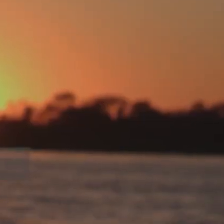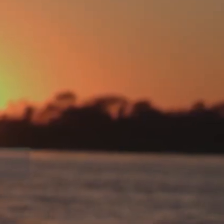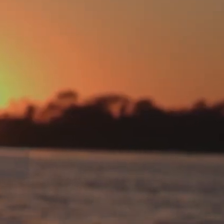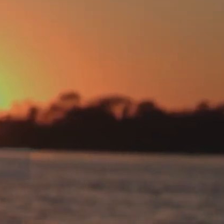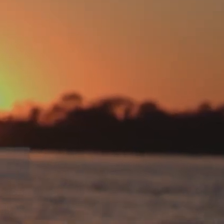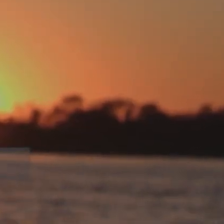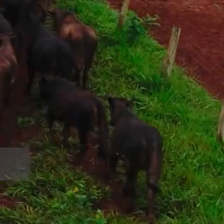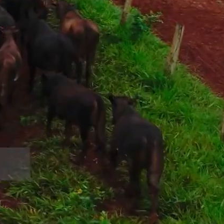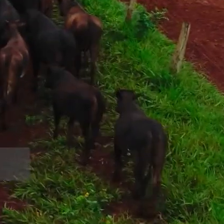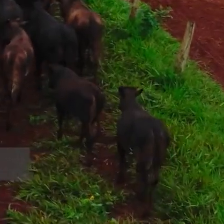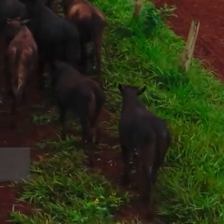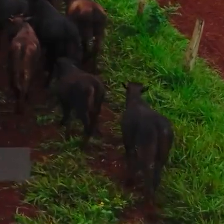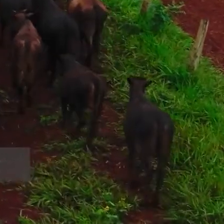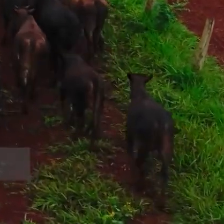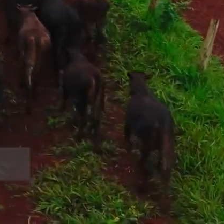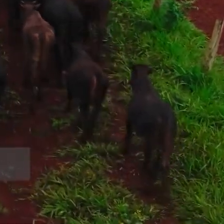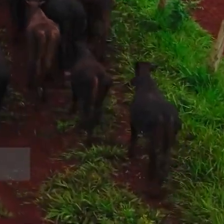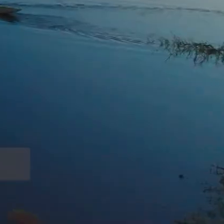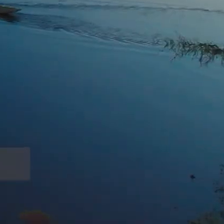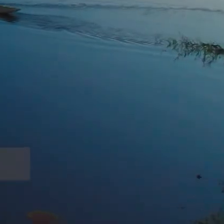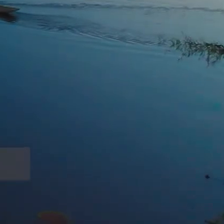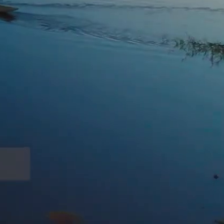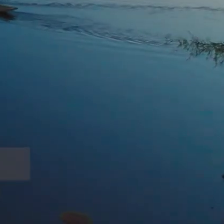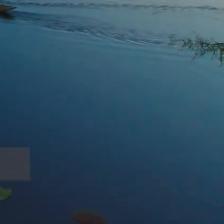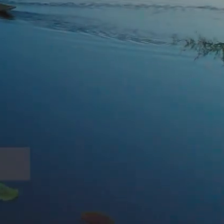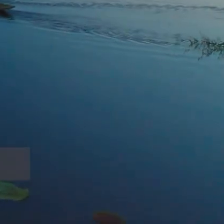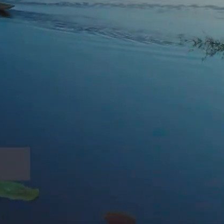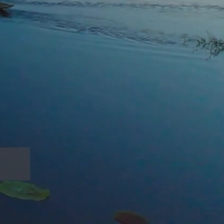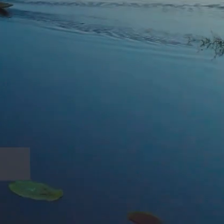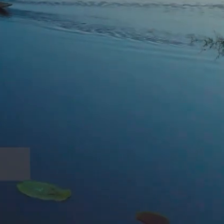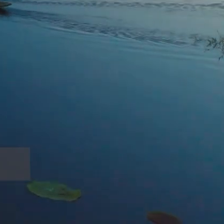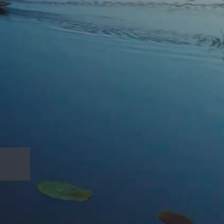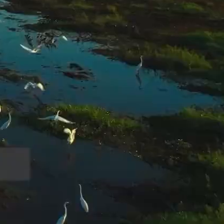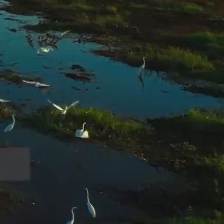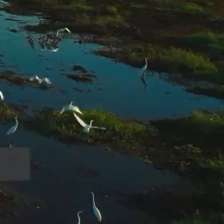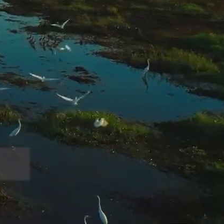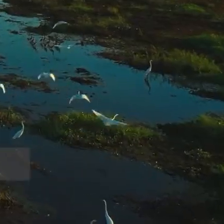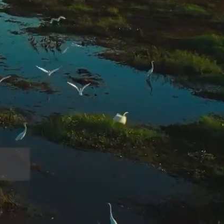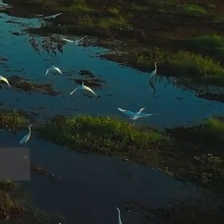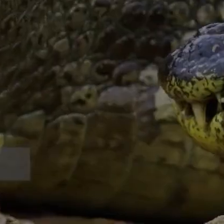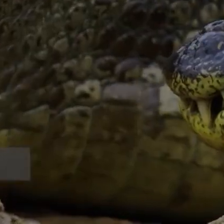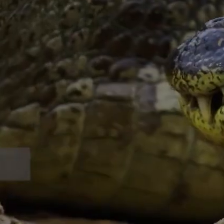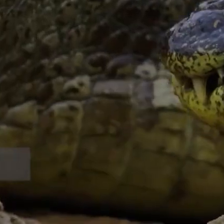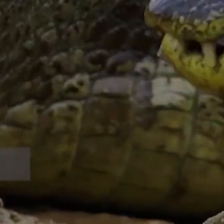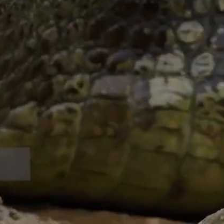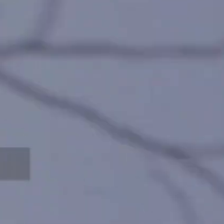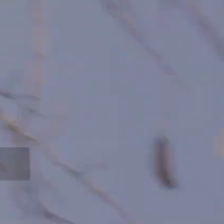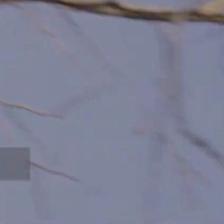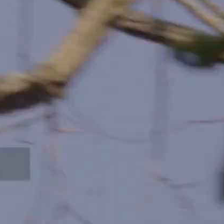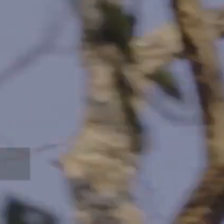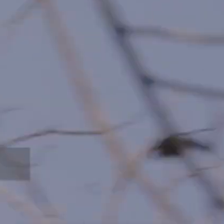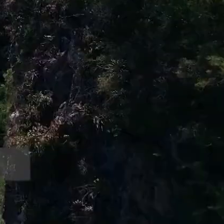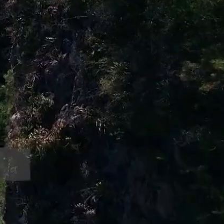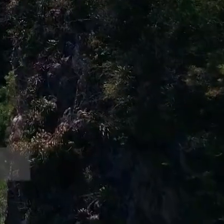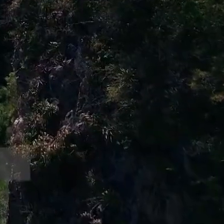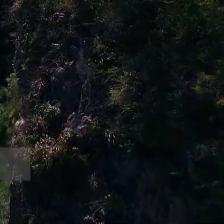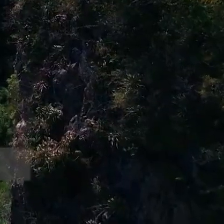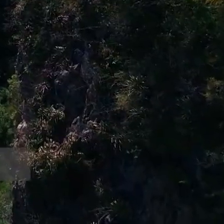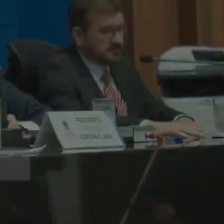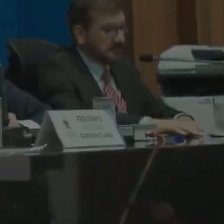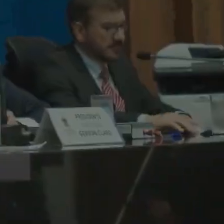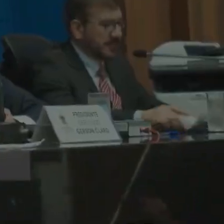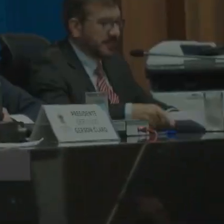os pantaneiros, beneficiar produtores, fomentar o turismo ecológico e, acima de tudo, garantir o futuro do